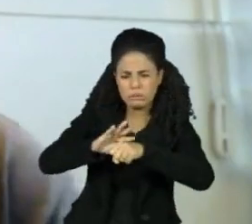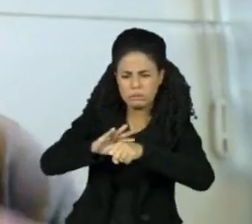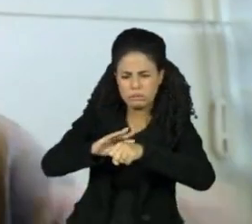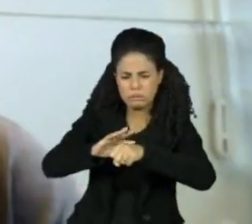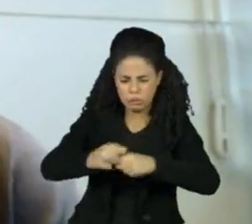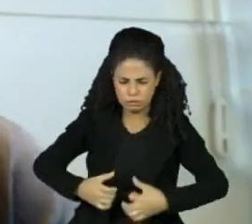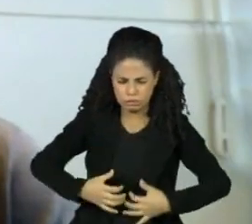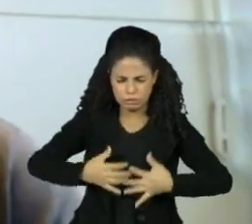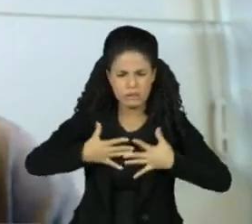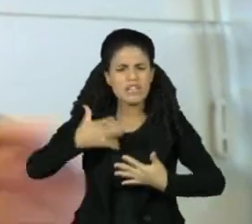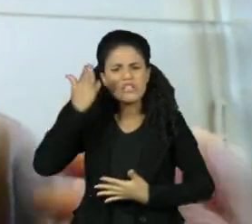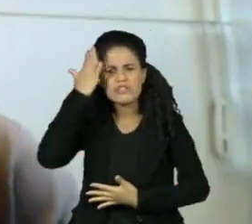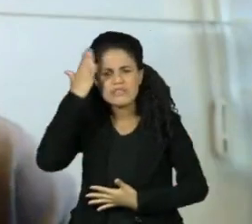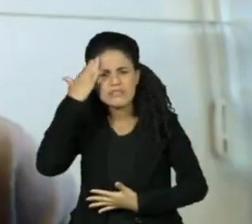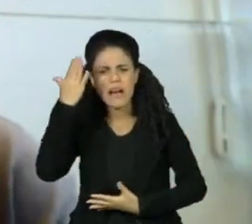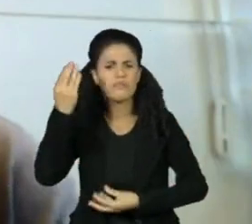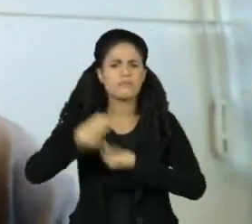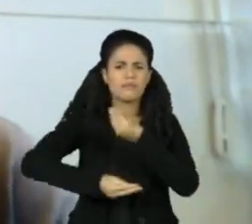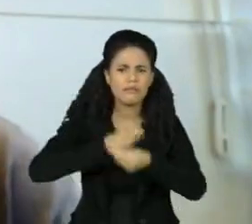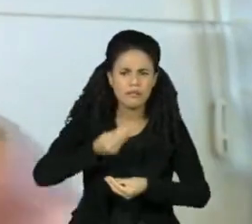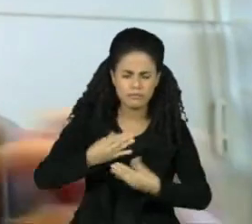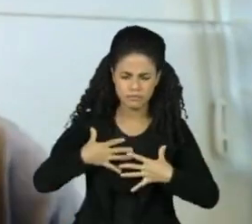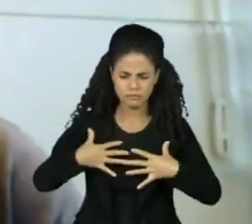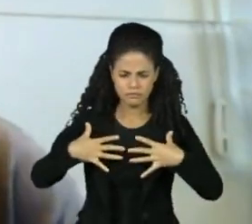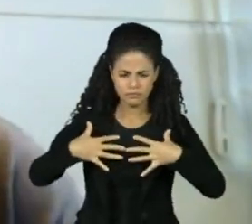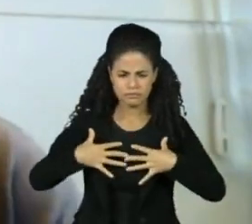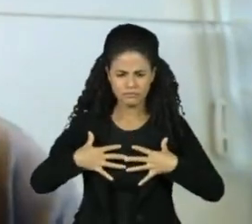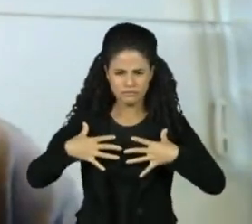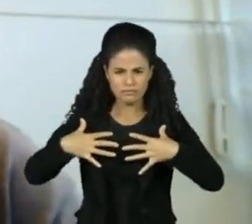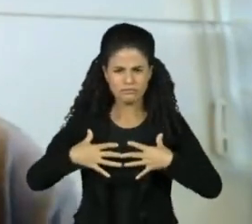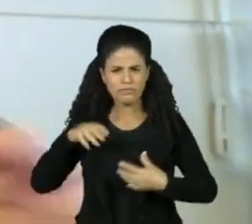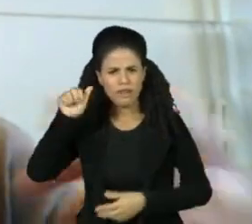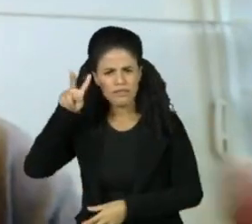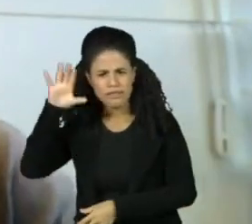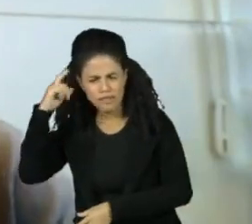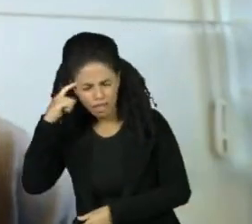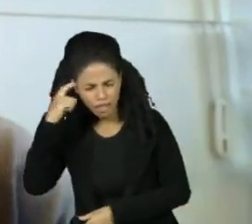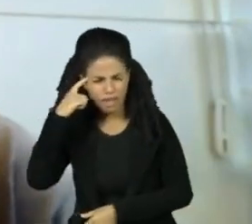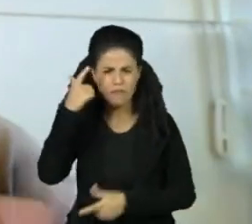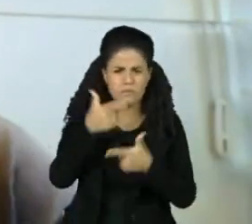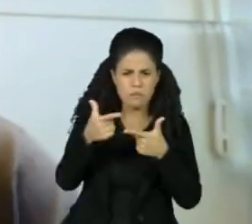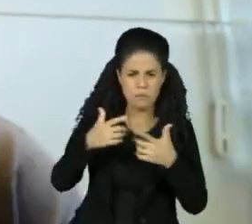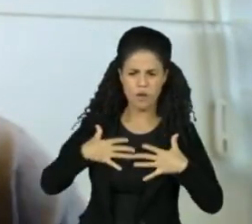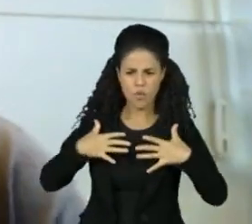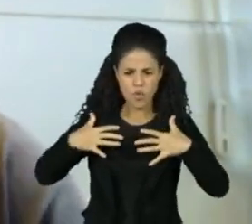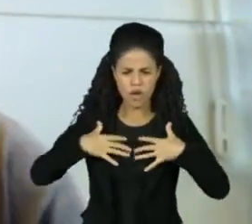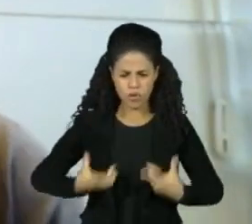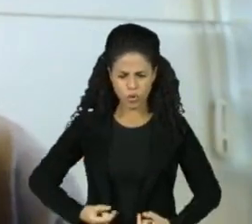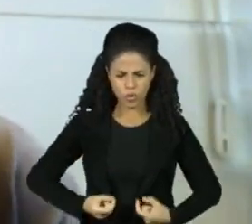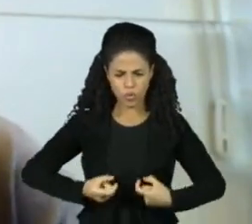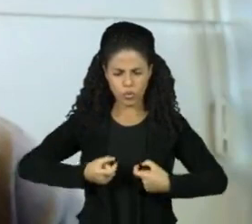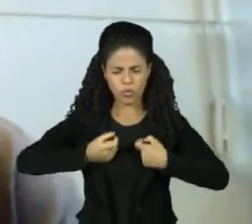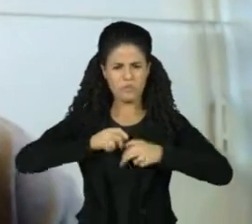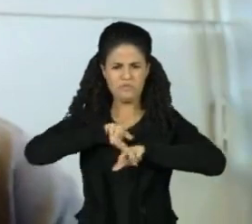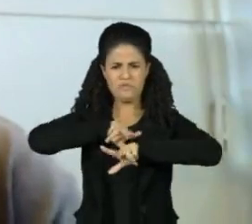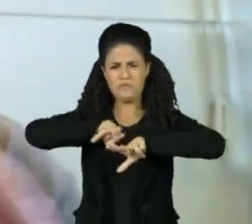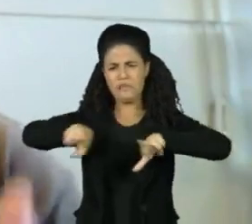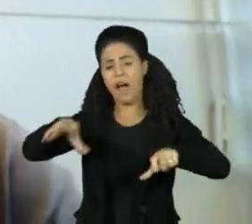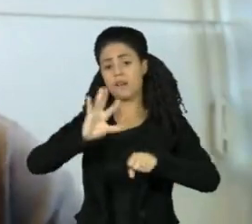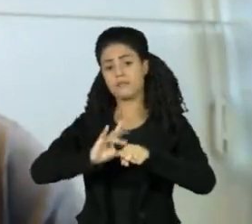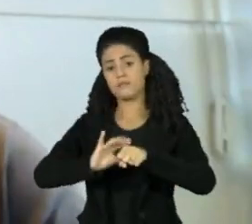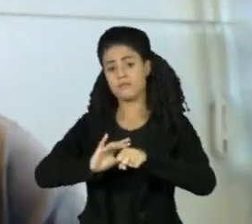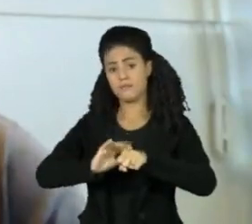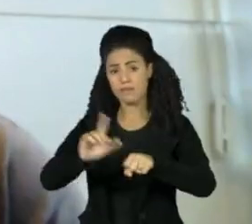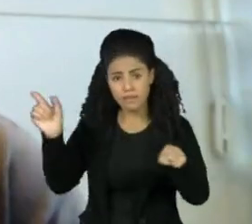aquela caderneta de poupança, angina, infarto, derrame, DPOC, câncer de pulmão, etc. Então, todas essas doenças